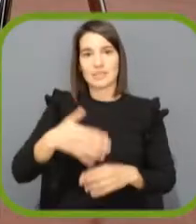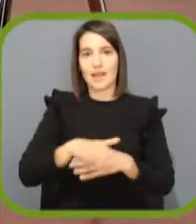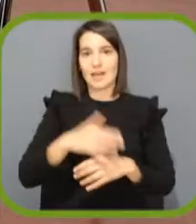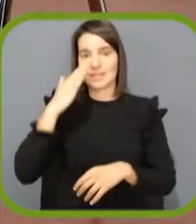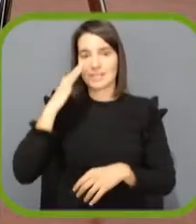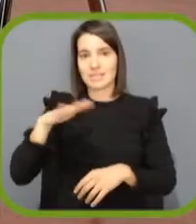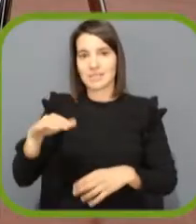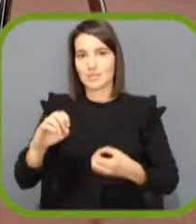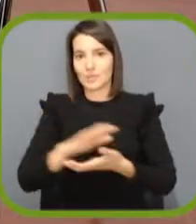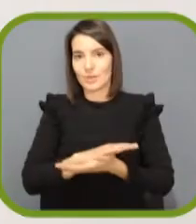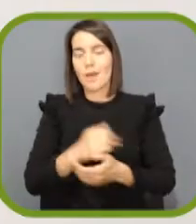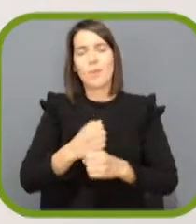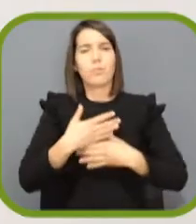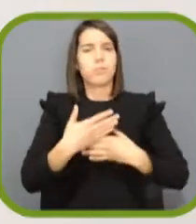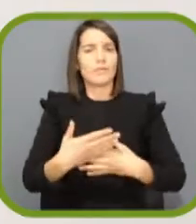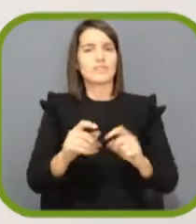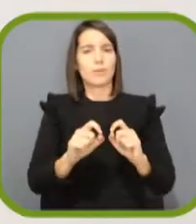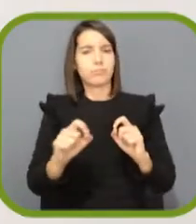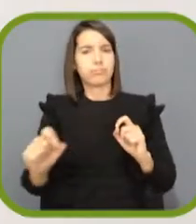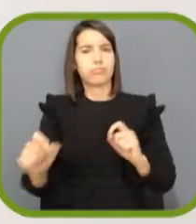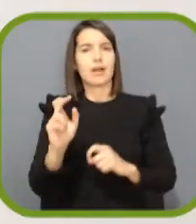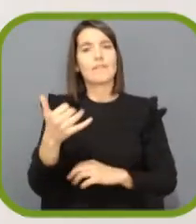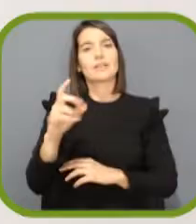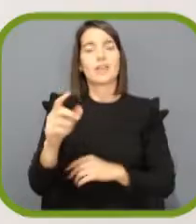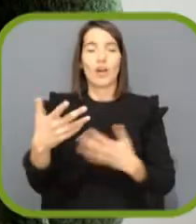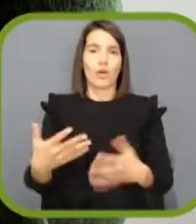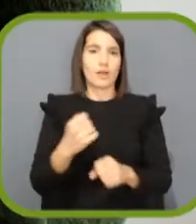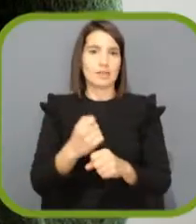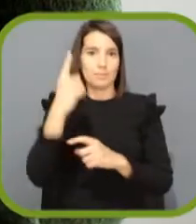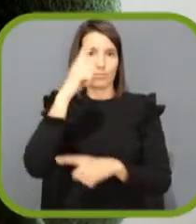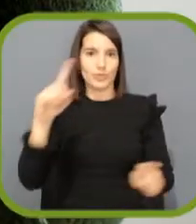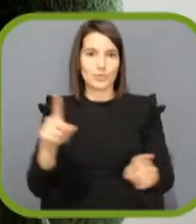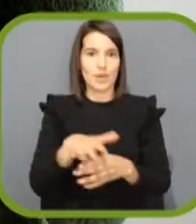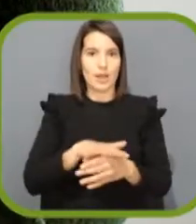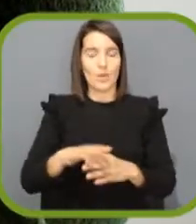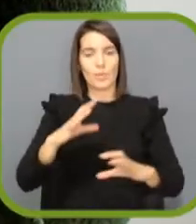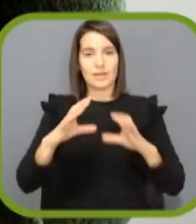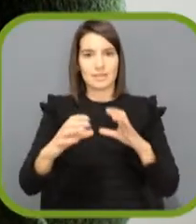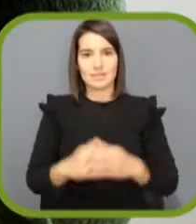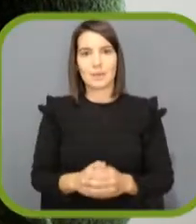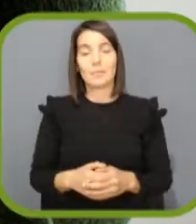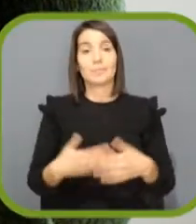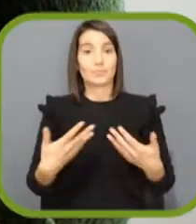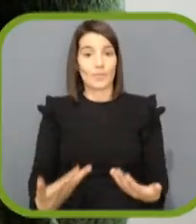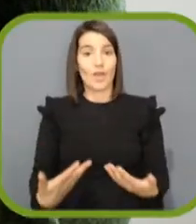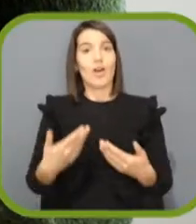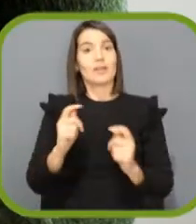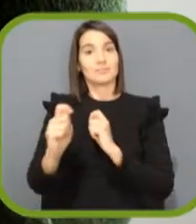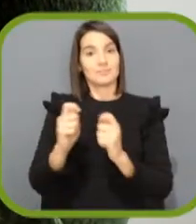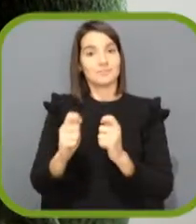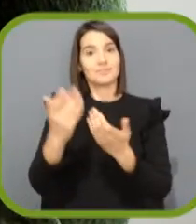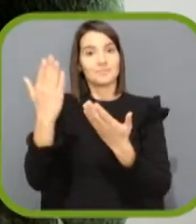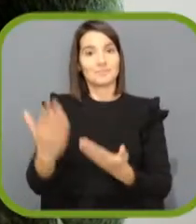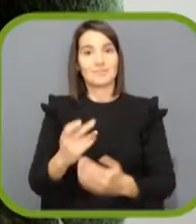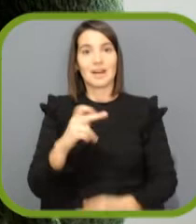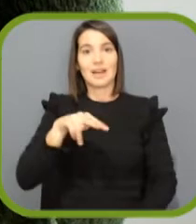Especializado na área do jornalismo de ciência, praticou a profissão durante mais de 26 anos. Atualmente trabalha como docente na área da comunicação. Neste